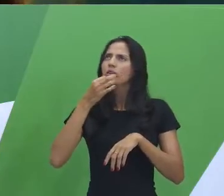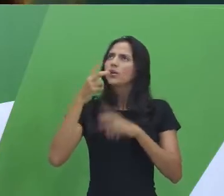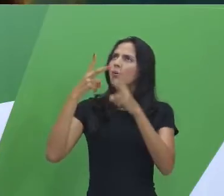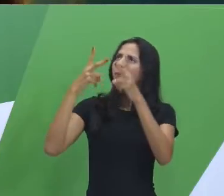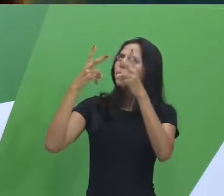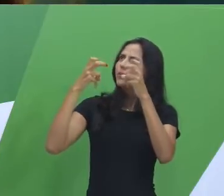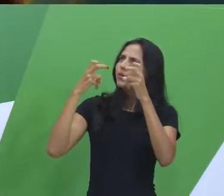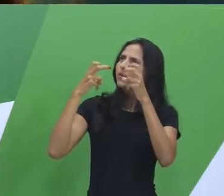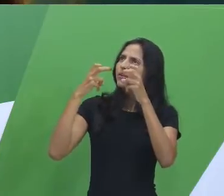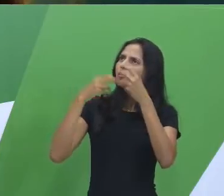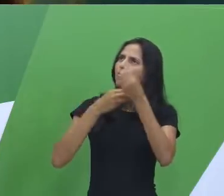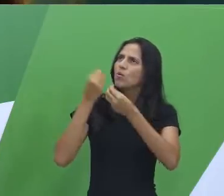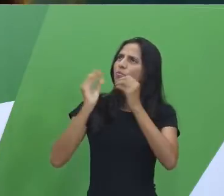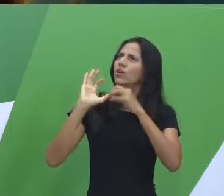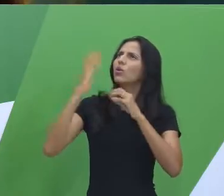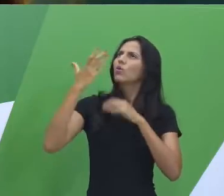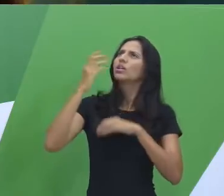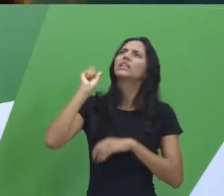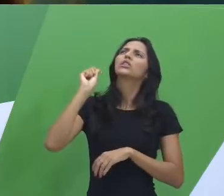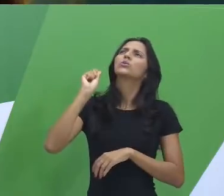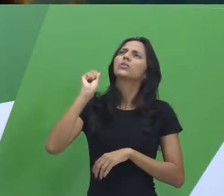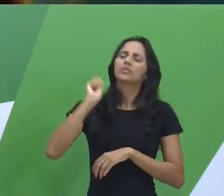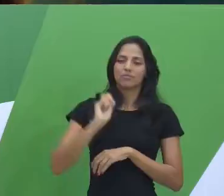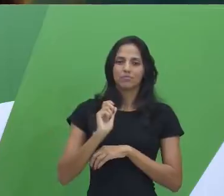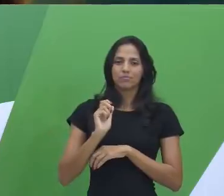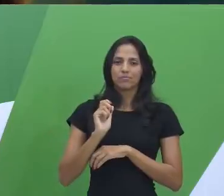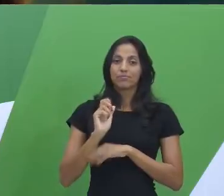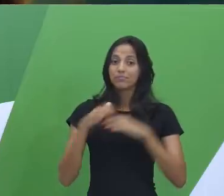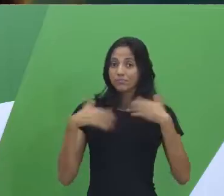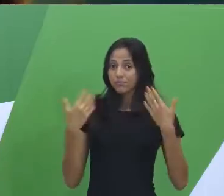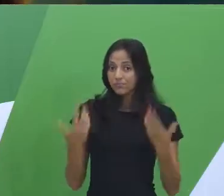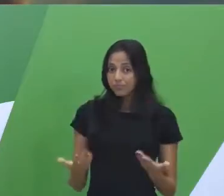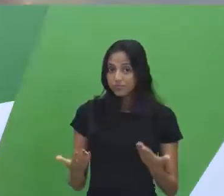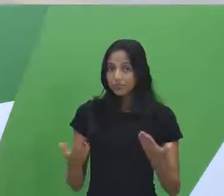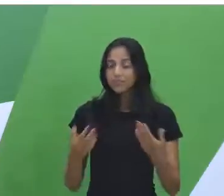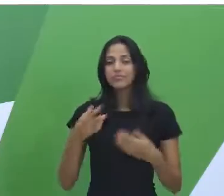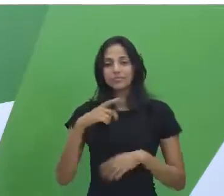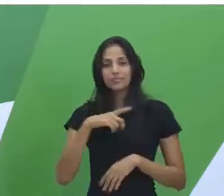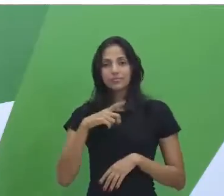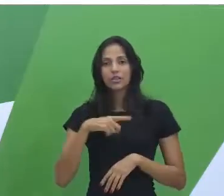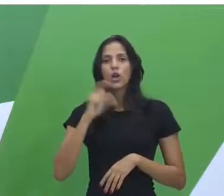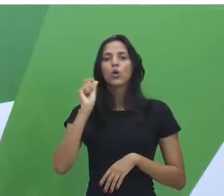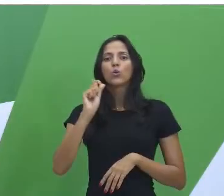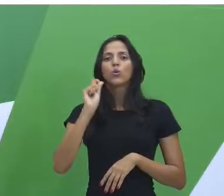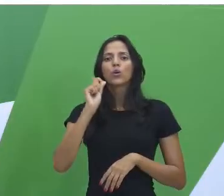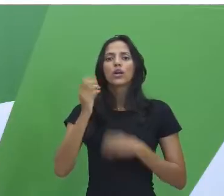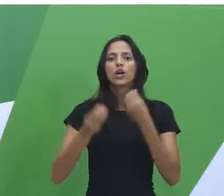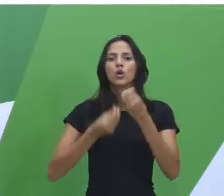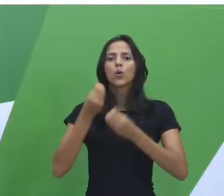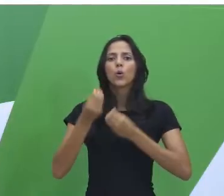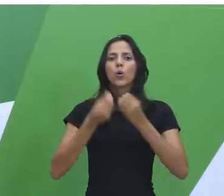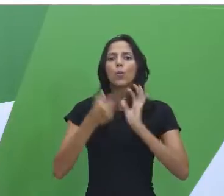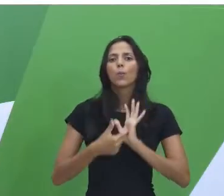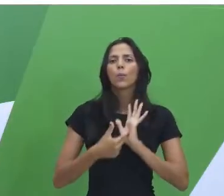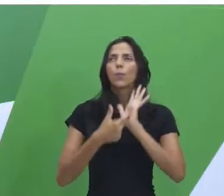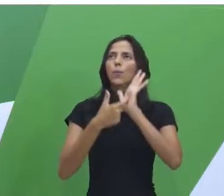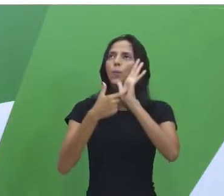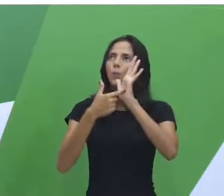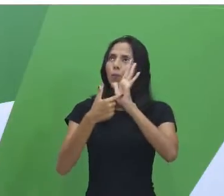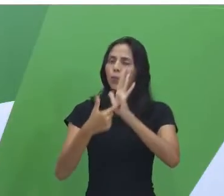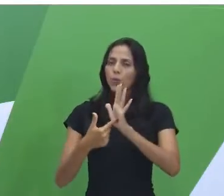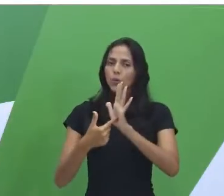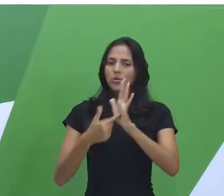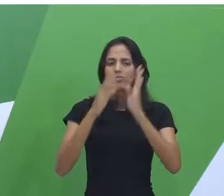exemplos. Portanto, a grande fonte para a apresentação da